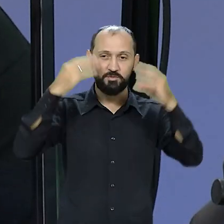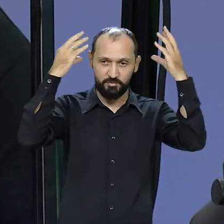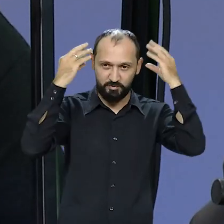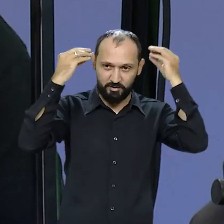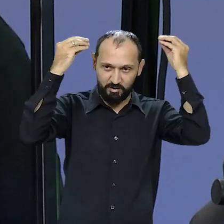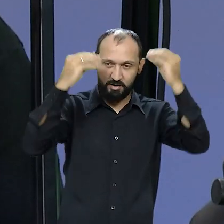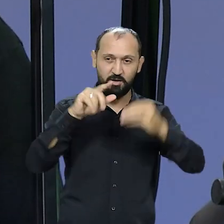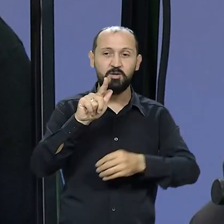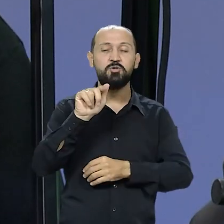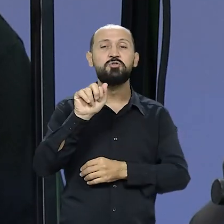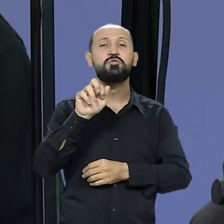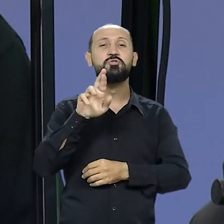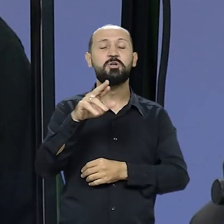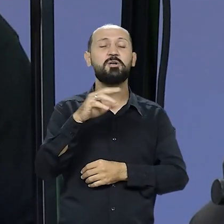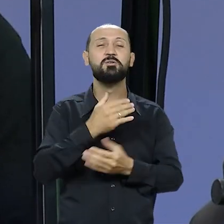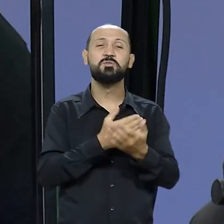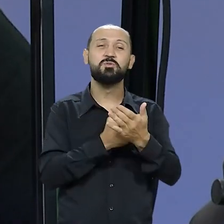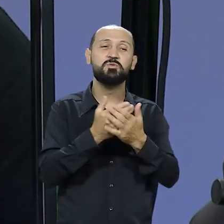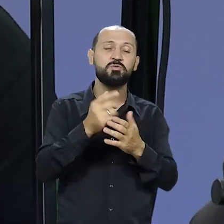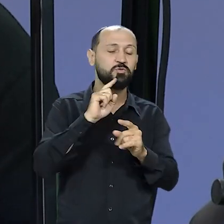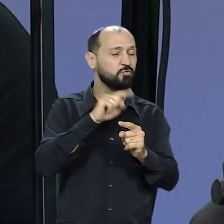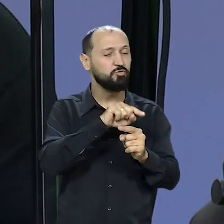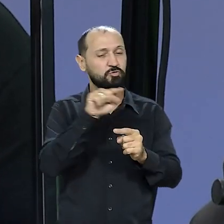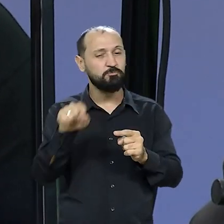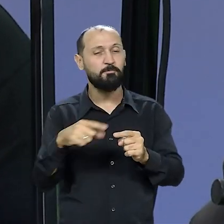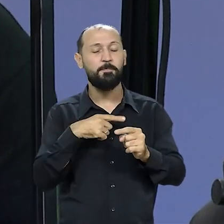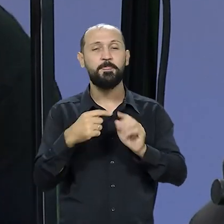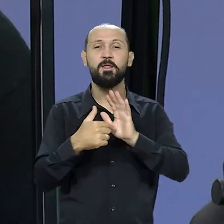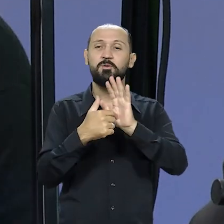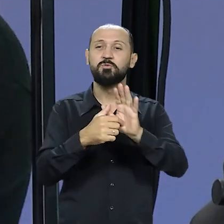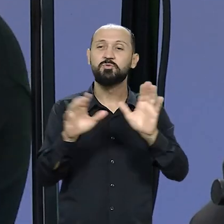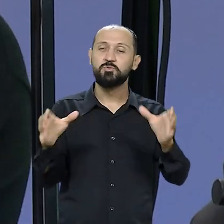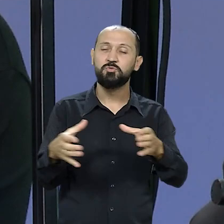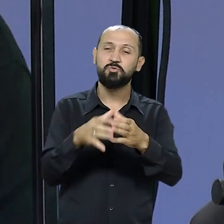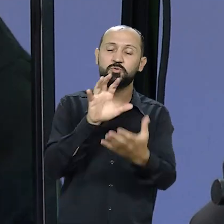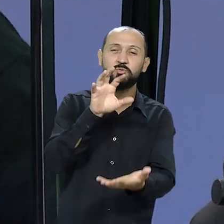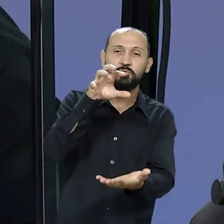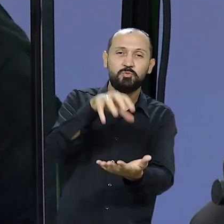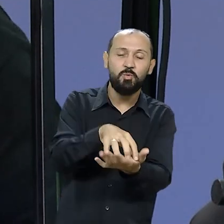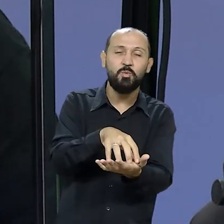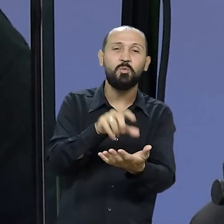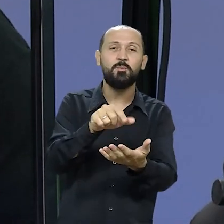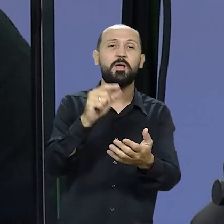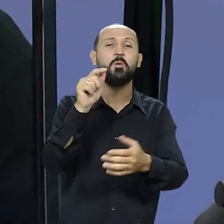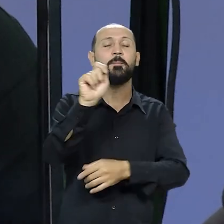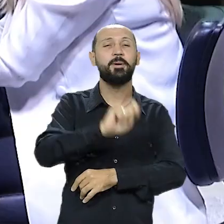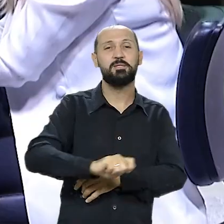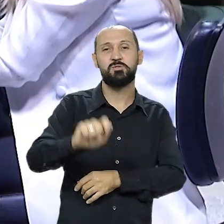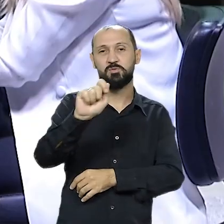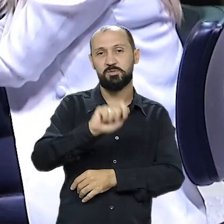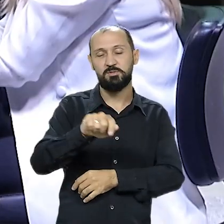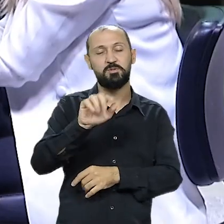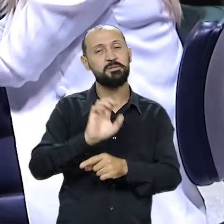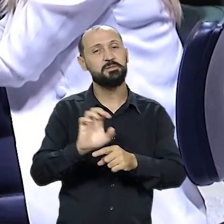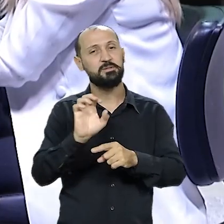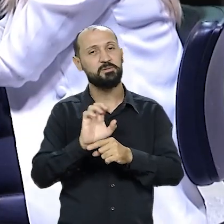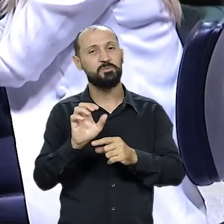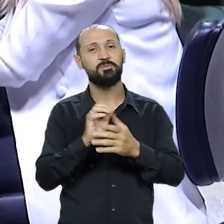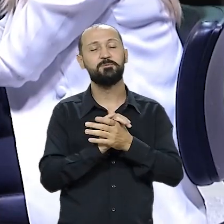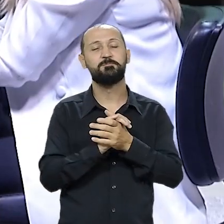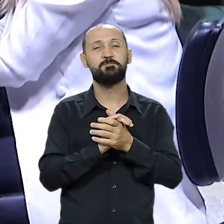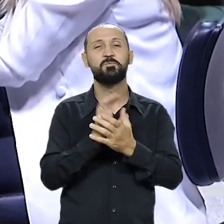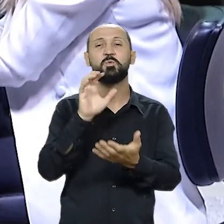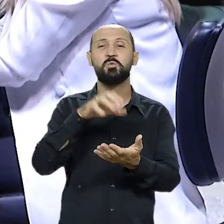das orelhudas, que são as Gir, né? E aí já puxei para o Girolando também, já me puseram no núcleo lá. O núcleo é uma associação aqui